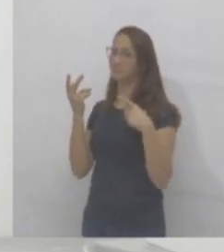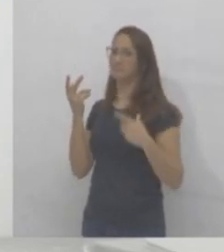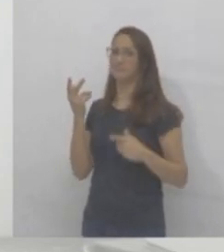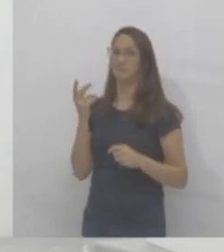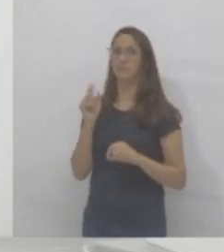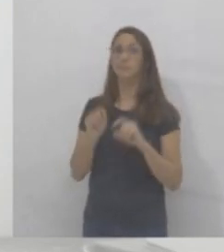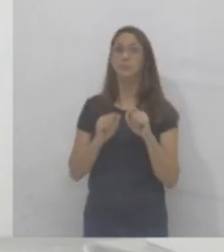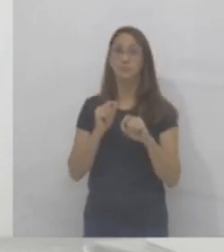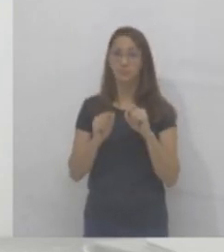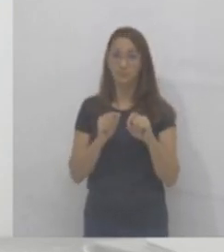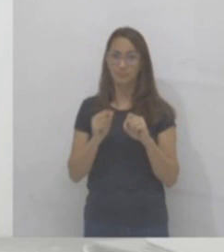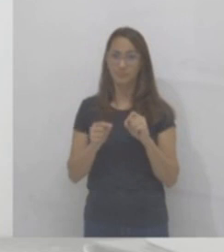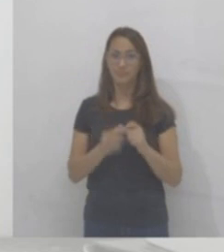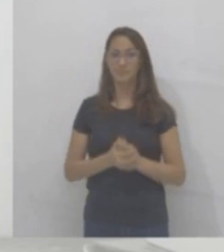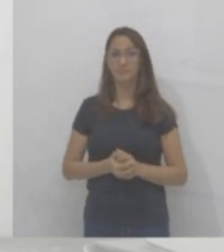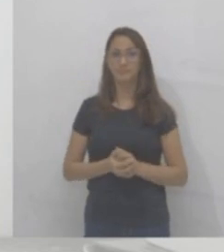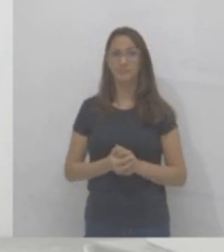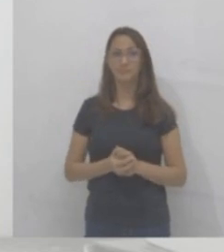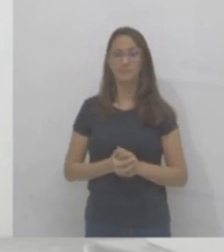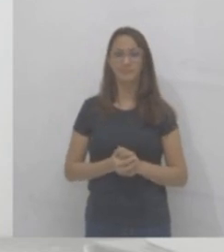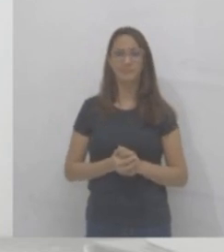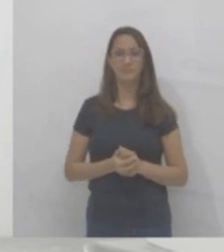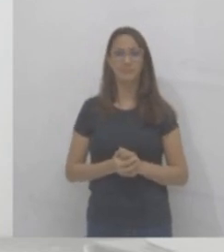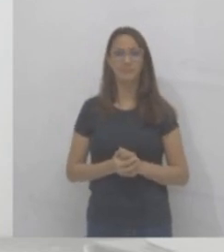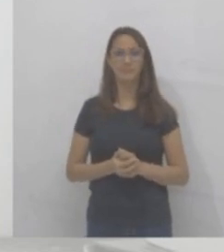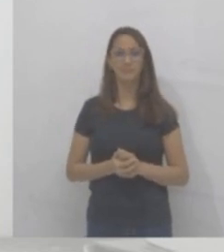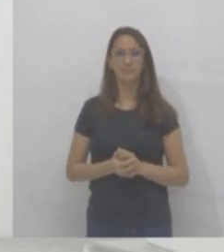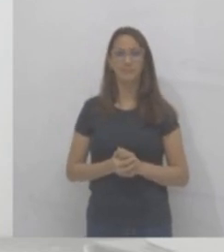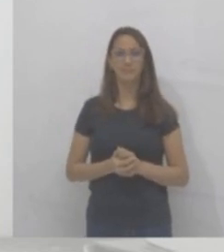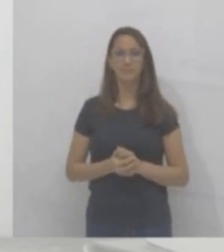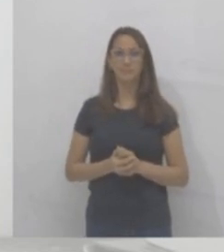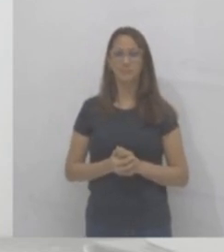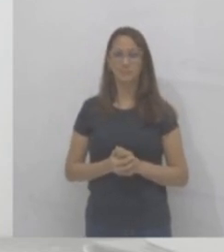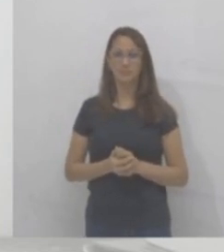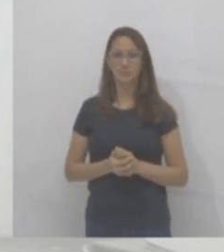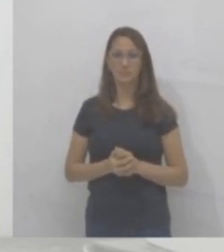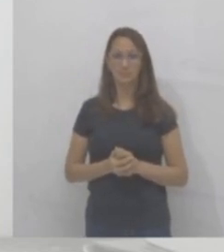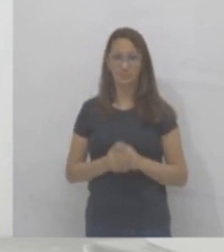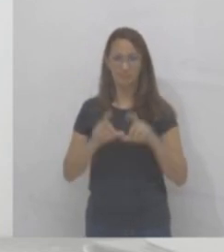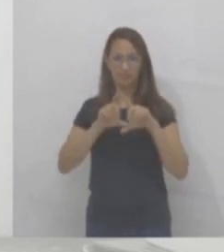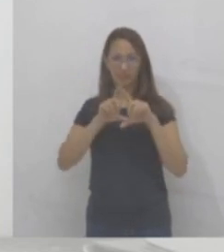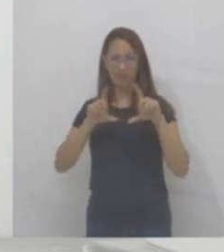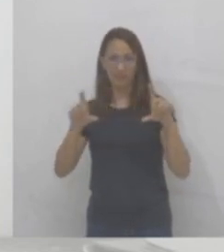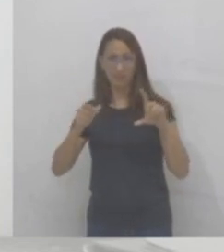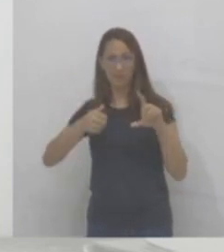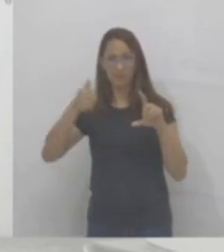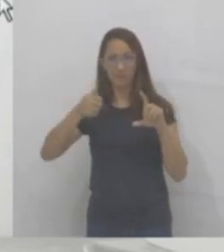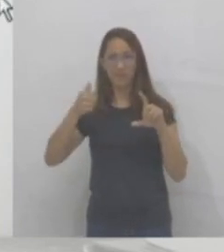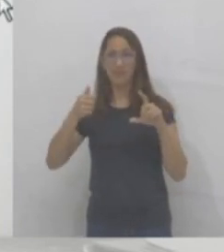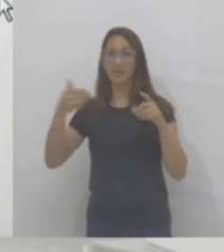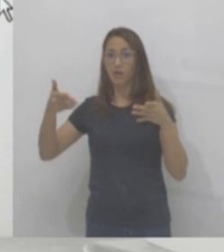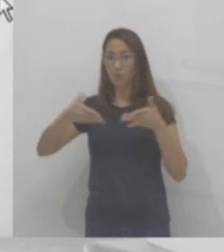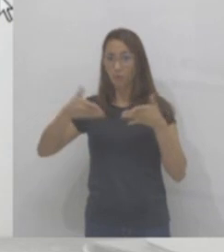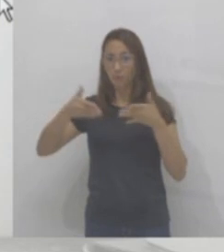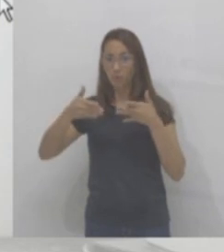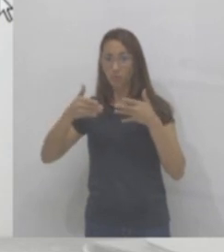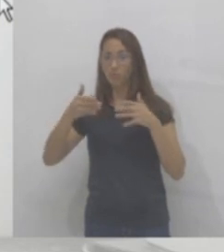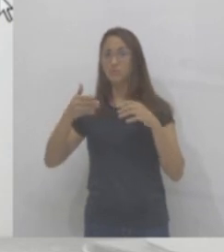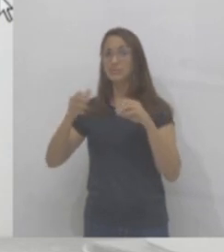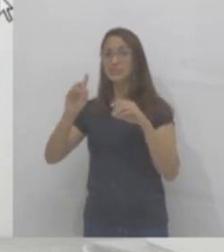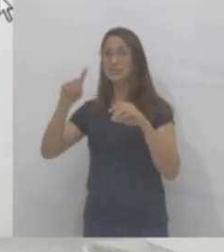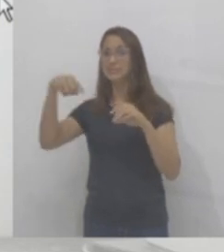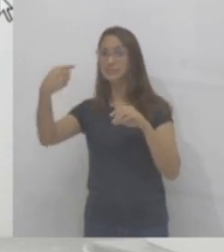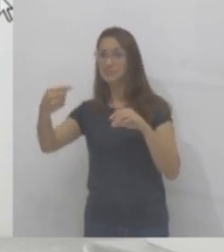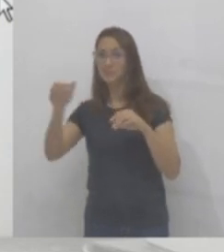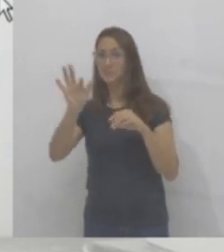no futuro? Aí eu vou construir a minha frase no futuro. Muito bem? Vamos lá. Vamos ver qual seria uma